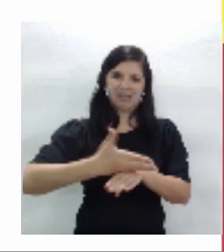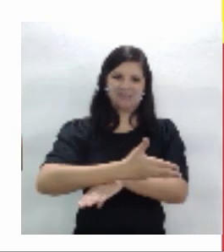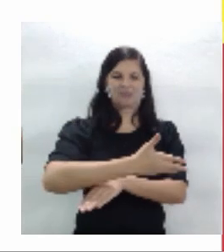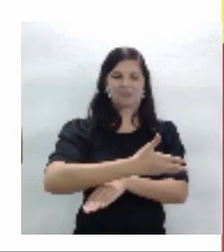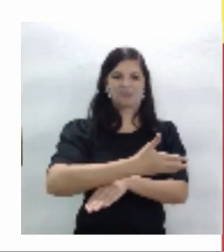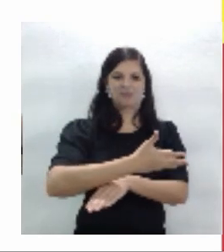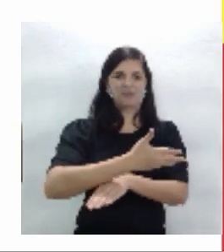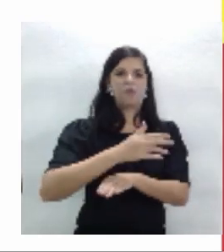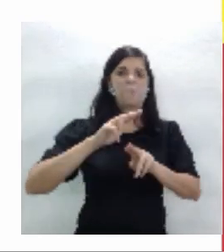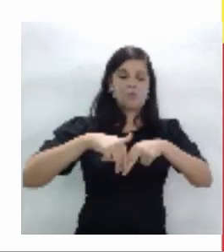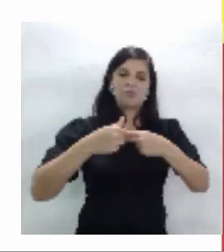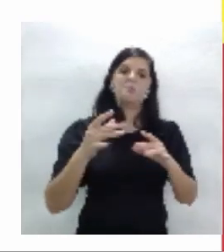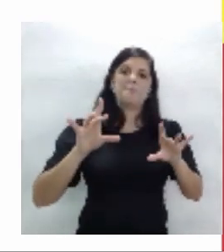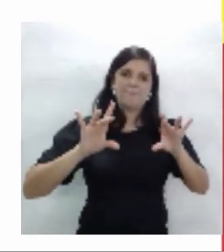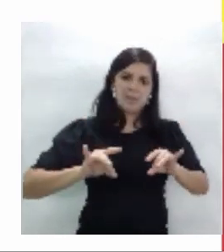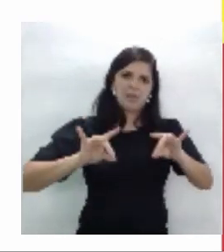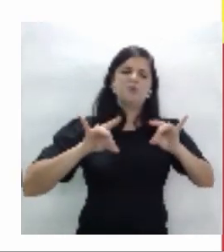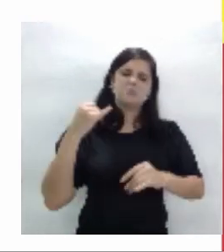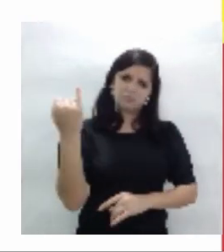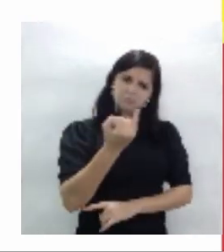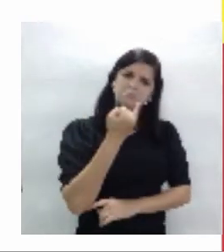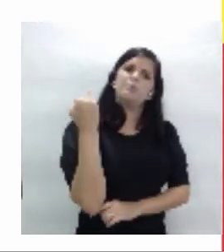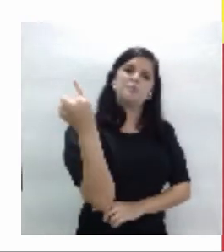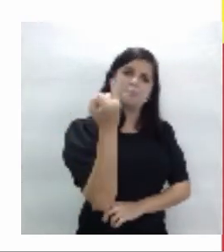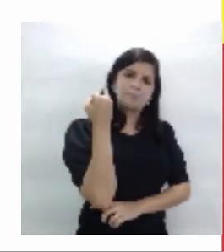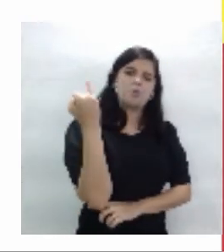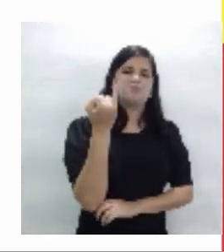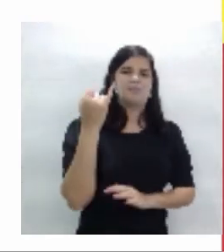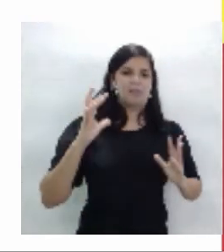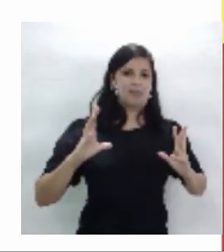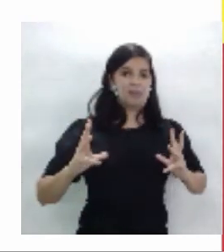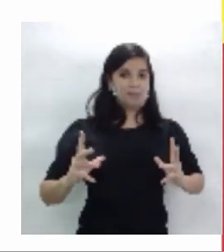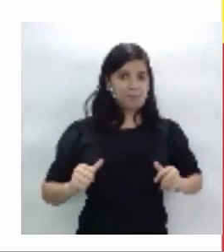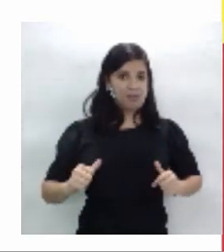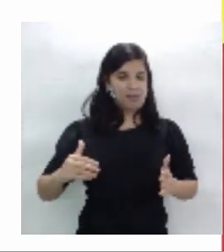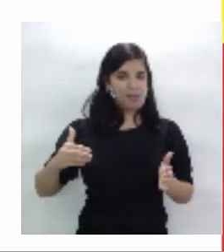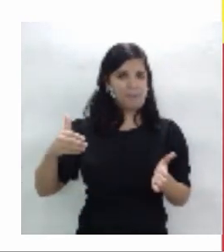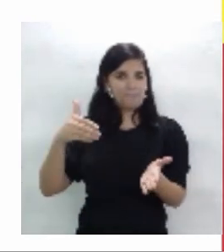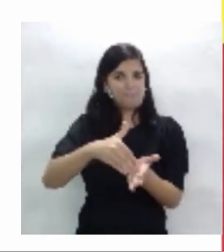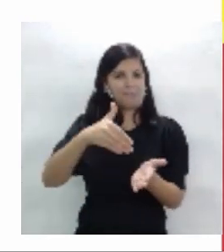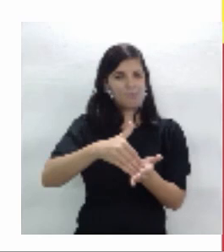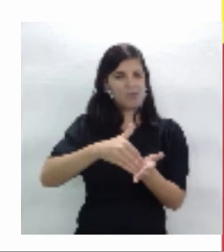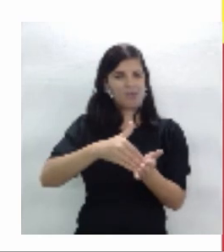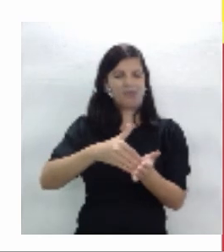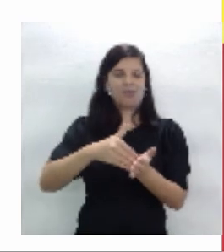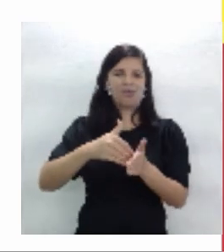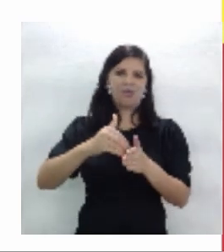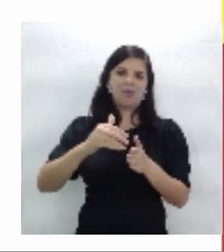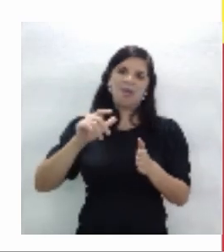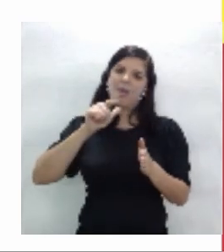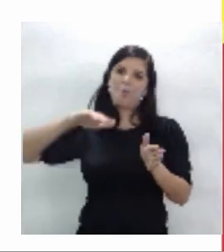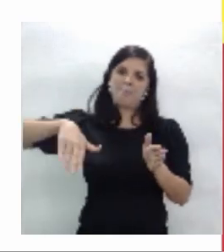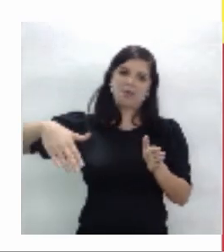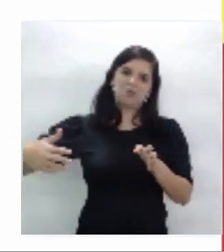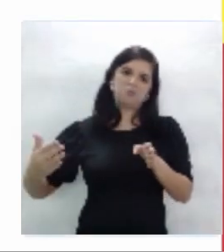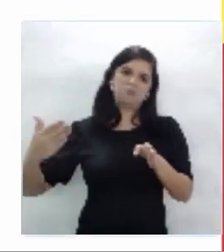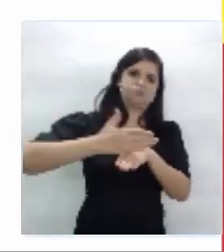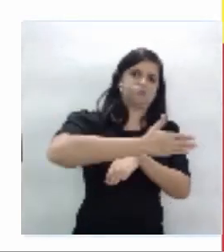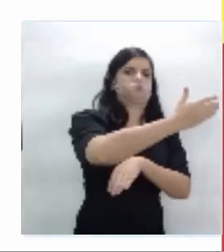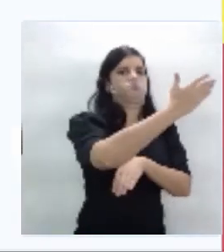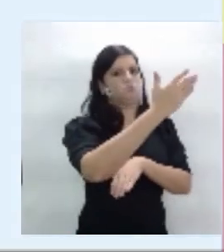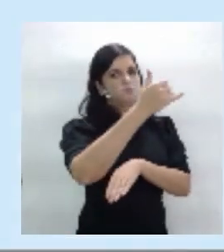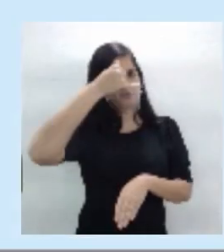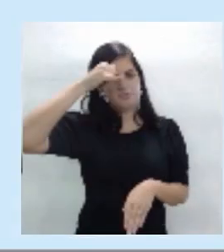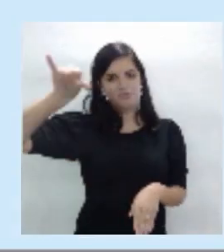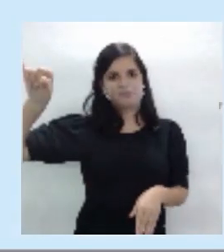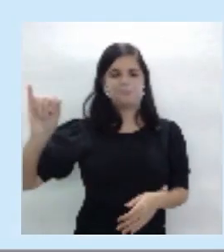gente? Então, o mangue ele é muito importante para conseguir barrar, né, o mar. Então, é uma barreira natural. Olha para mim,